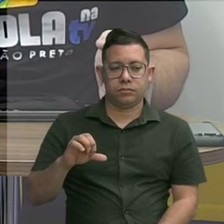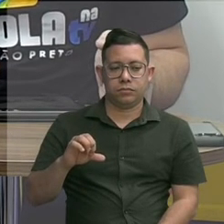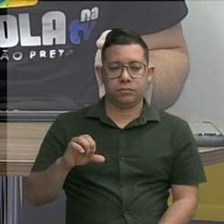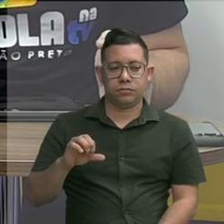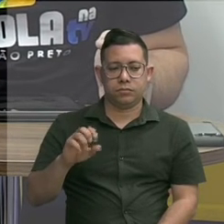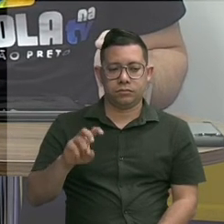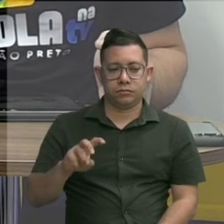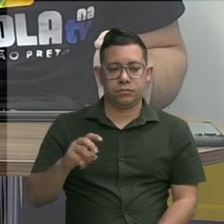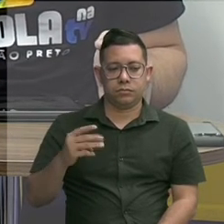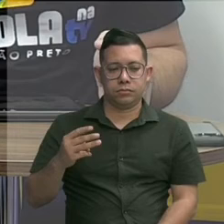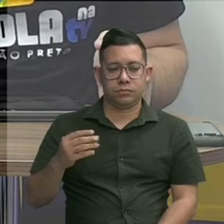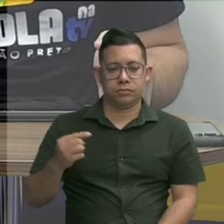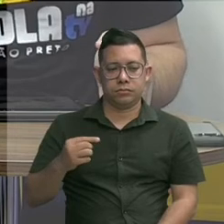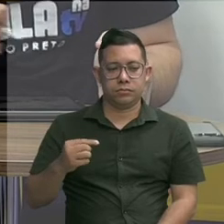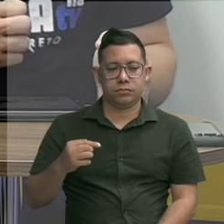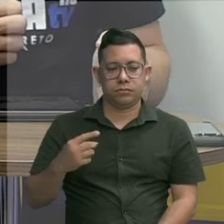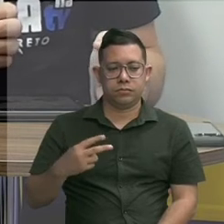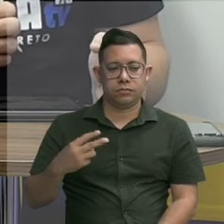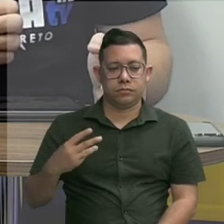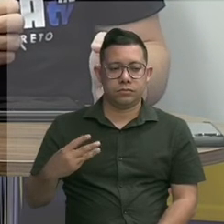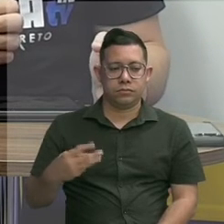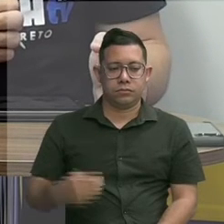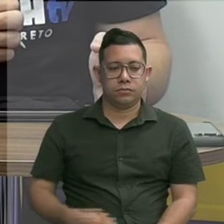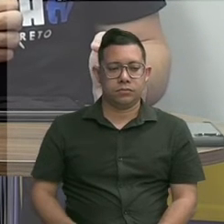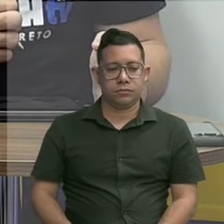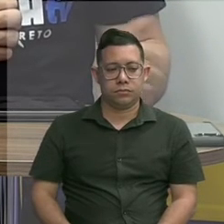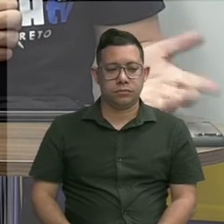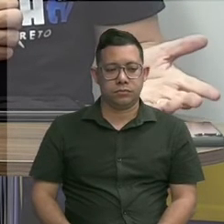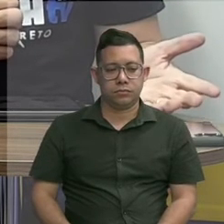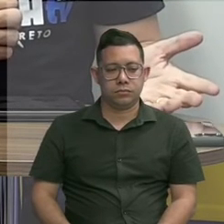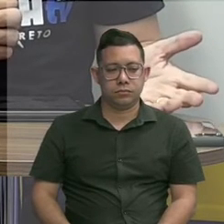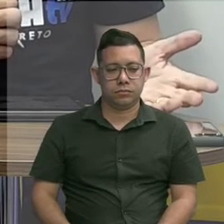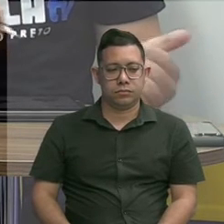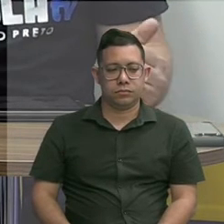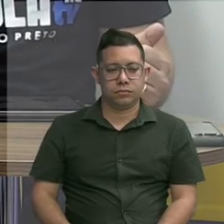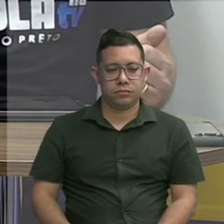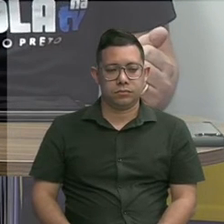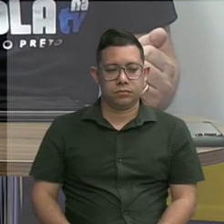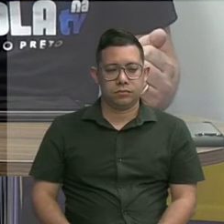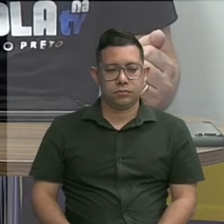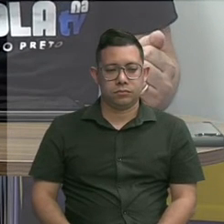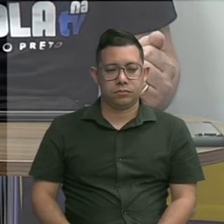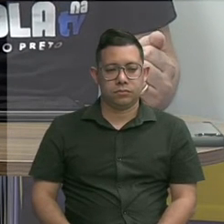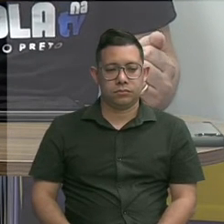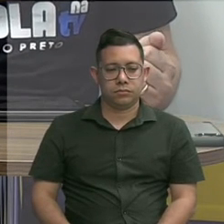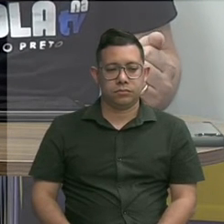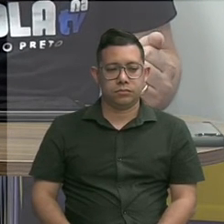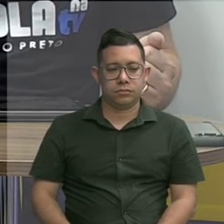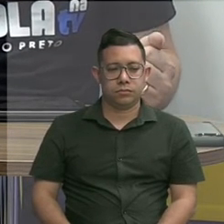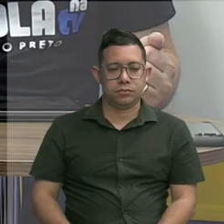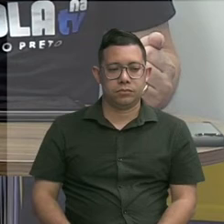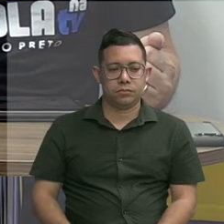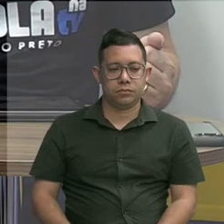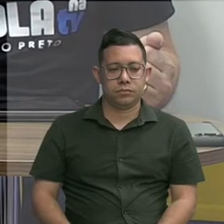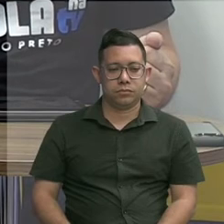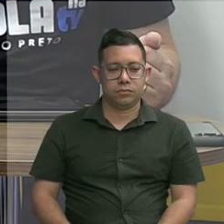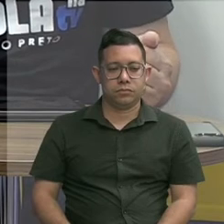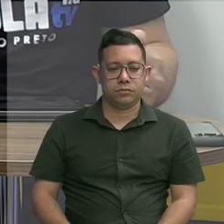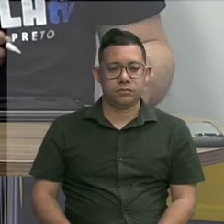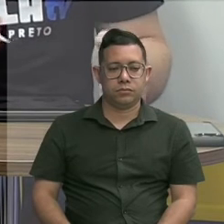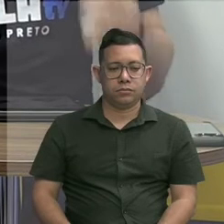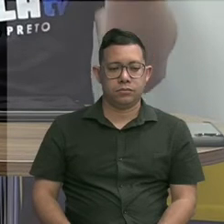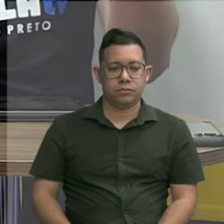53 - 21 da Zero A gente não né gente só essa aqui é falso então